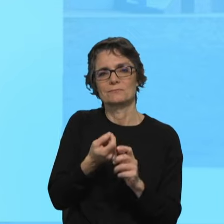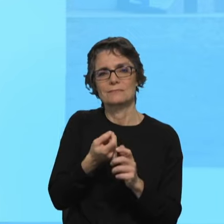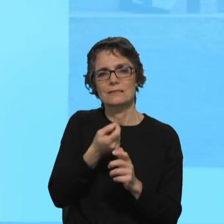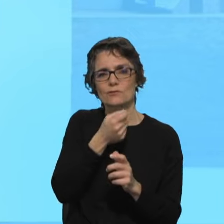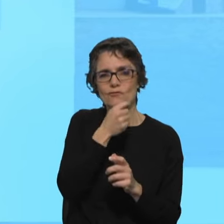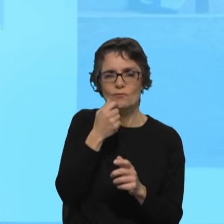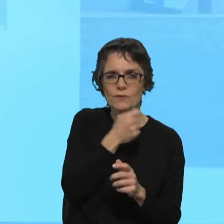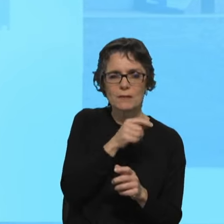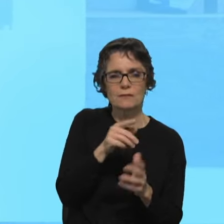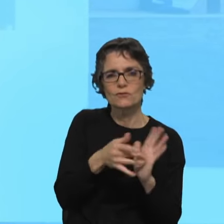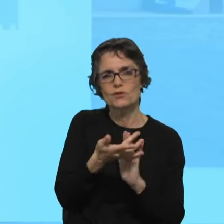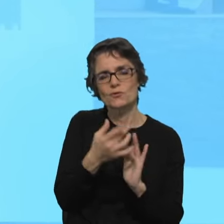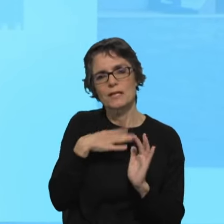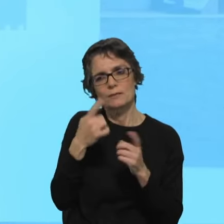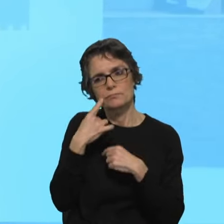vida de Jesus.